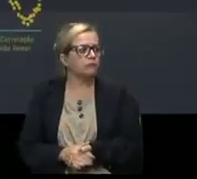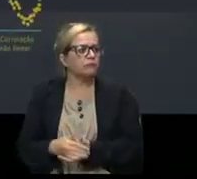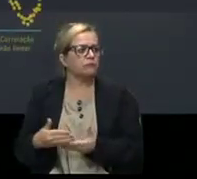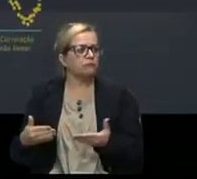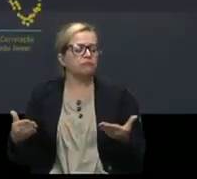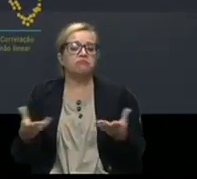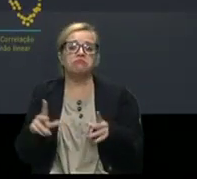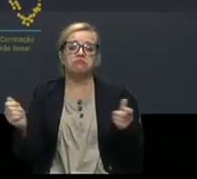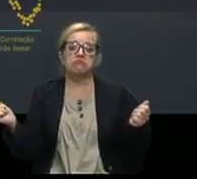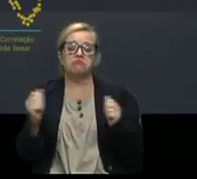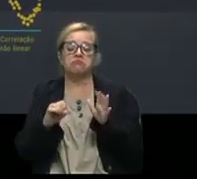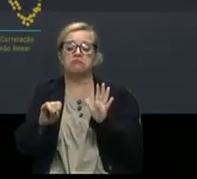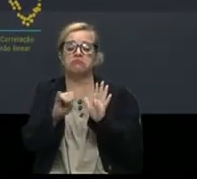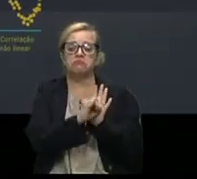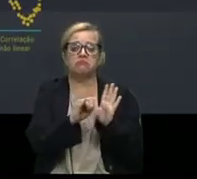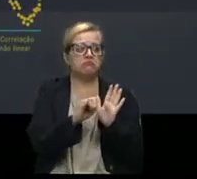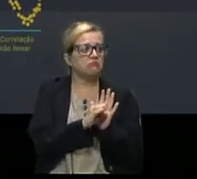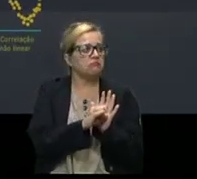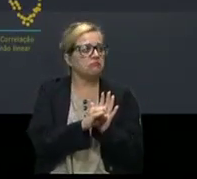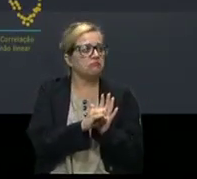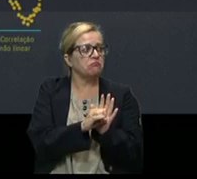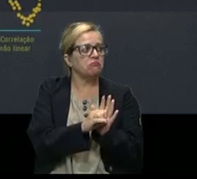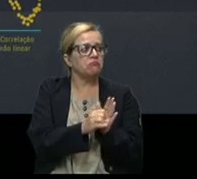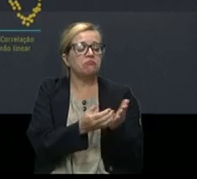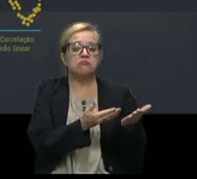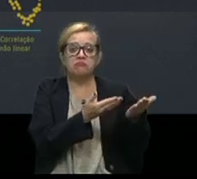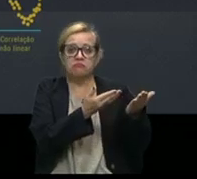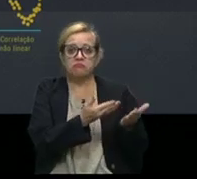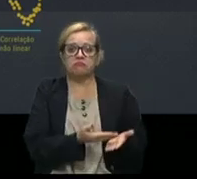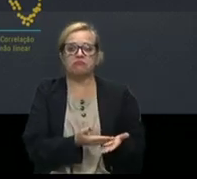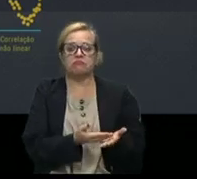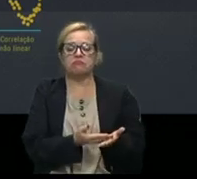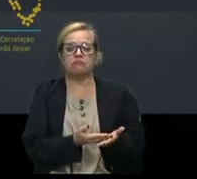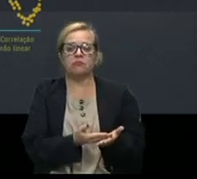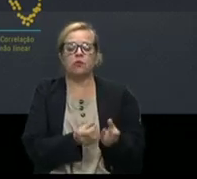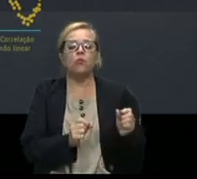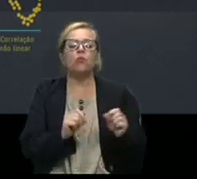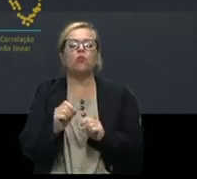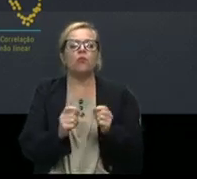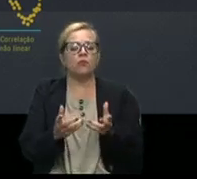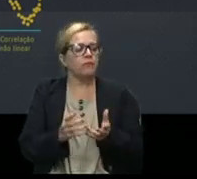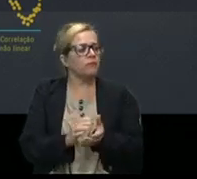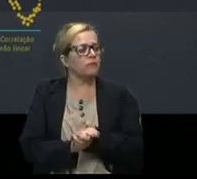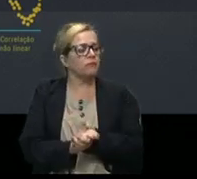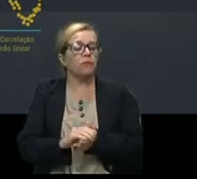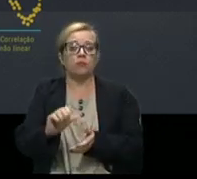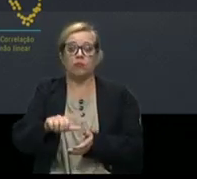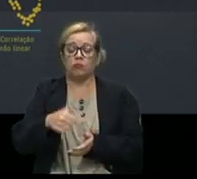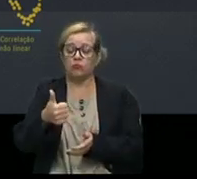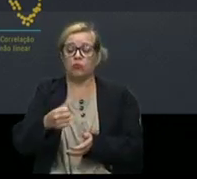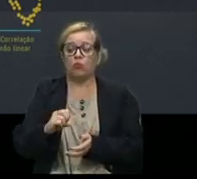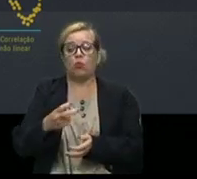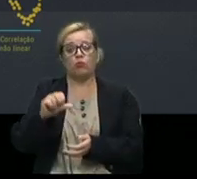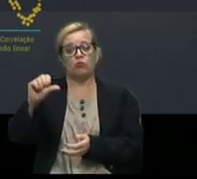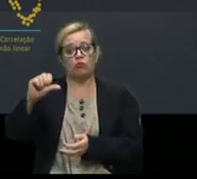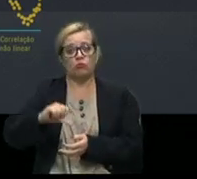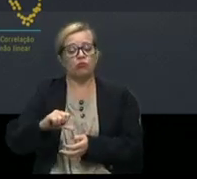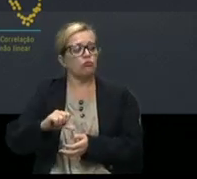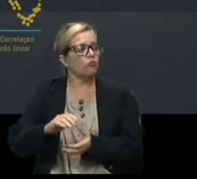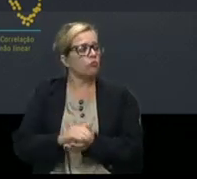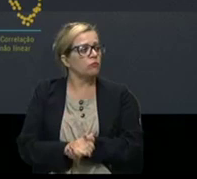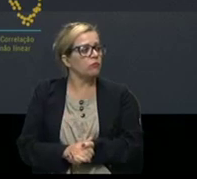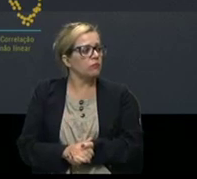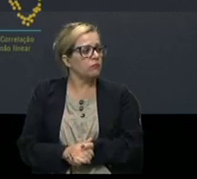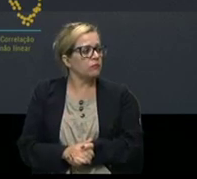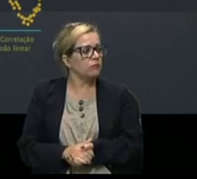você é capaz de identificar variáveis correlacionadas e tipos de correlação, positiva ou negativa, linear ou